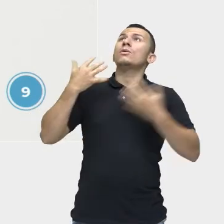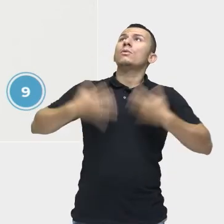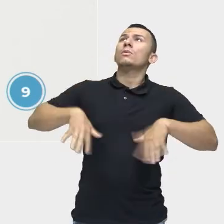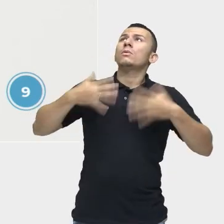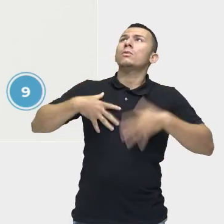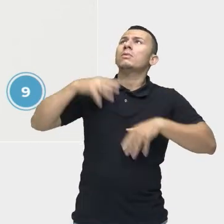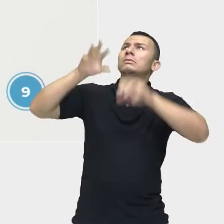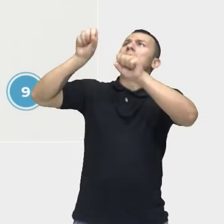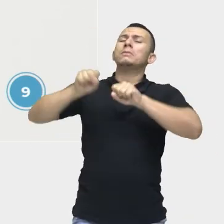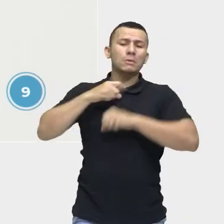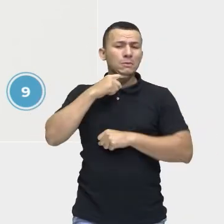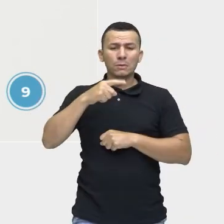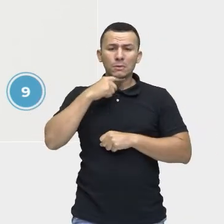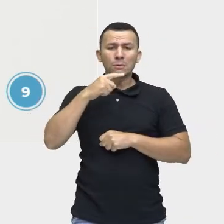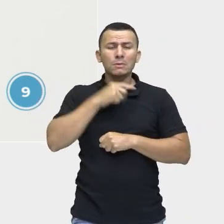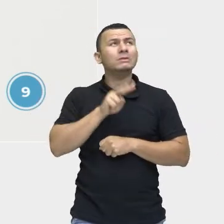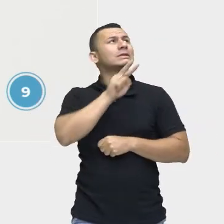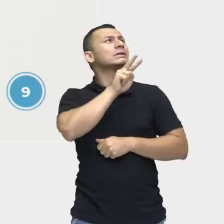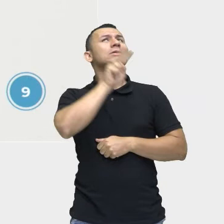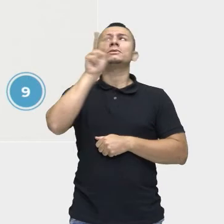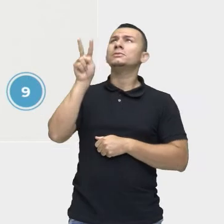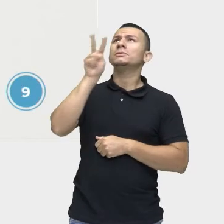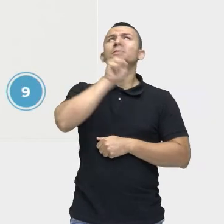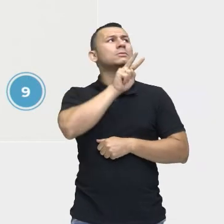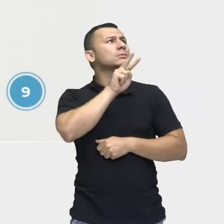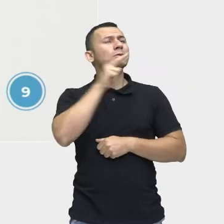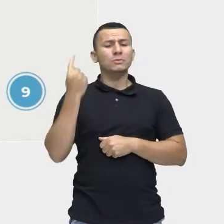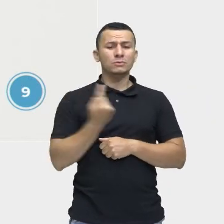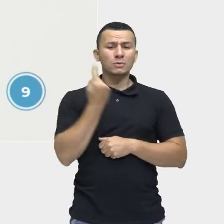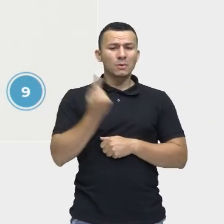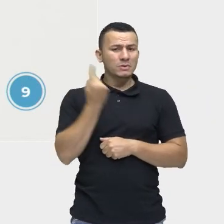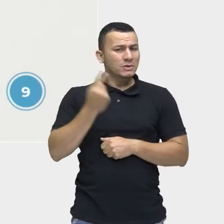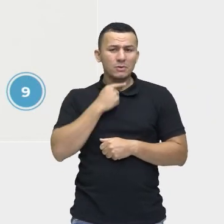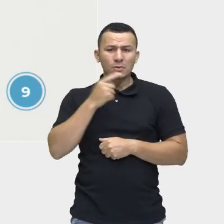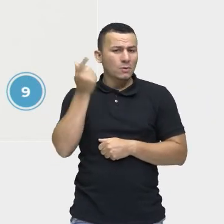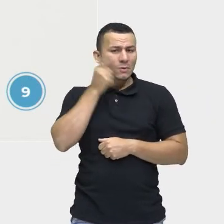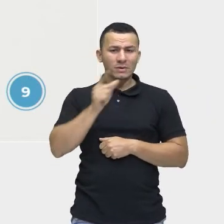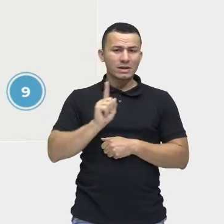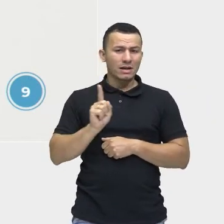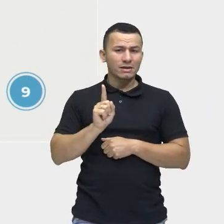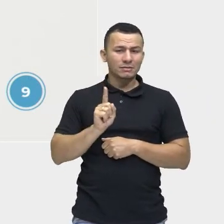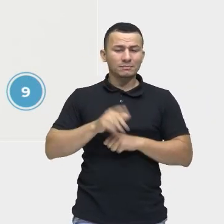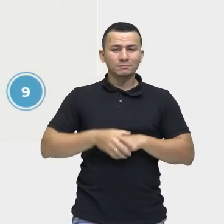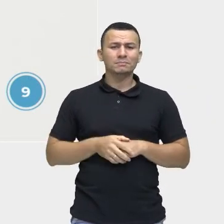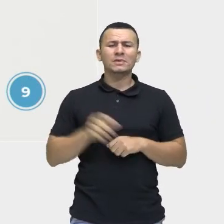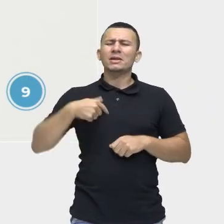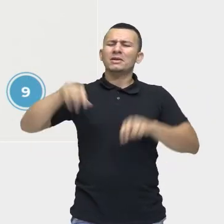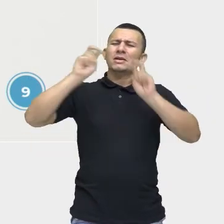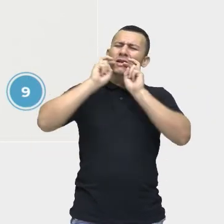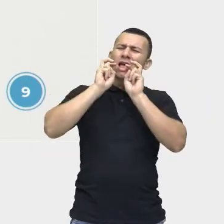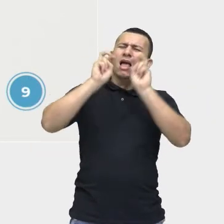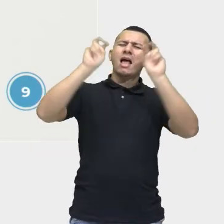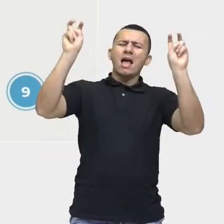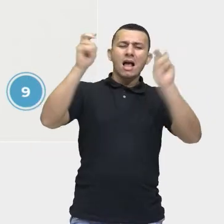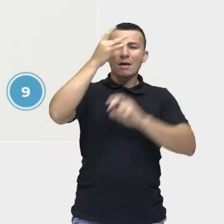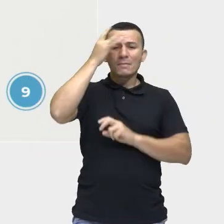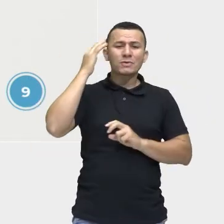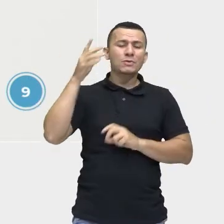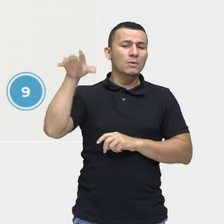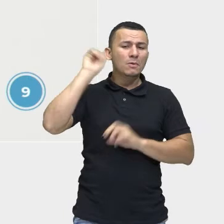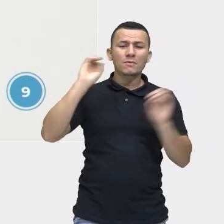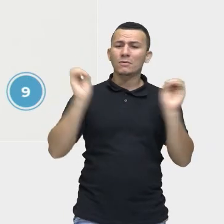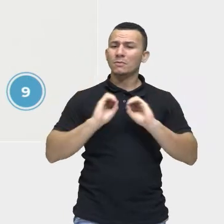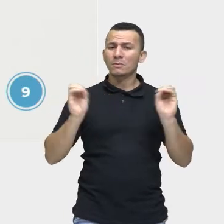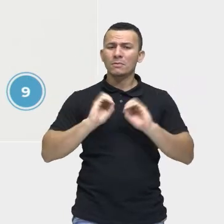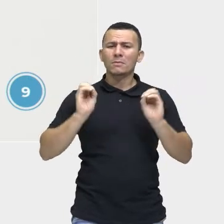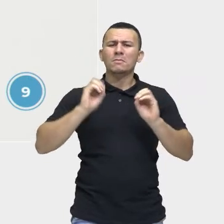conseguiu. Levantou o olhar para cima e viu que sozinho não conseguiria sair. Gritou! Ninguém atendeu.